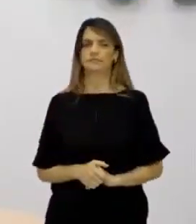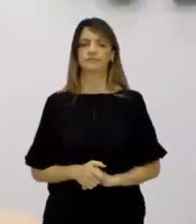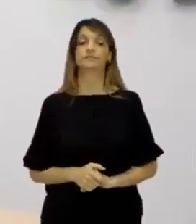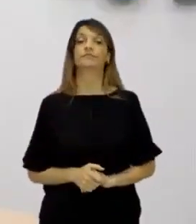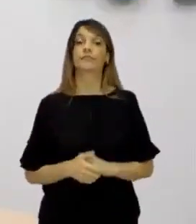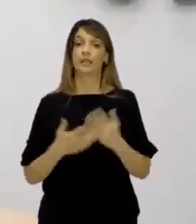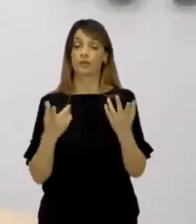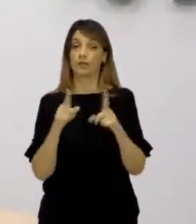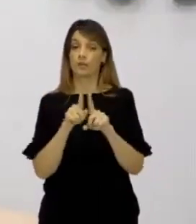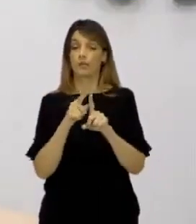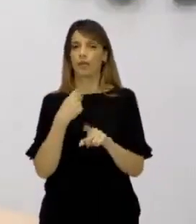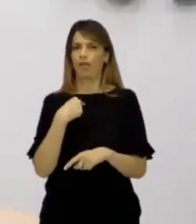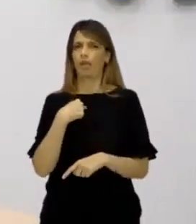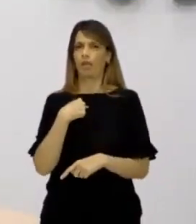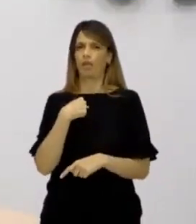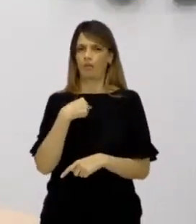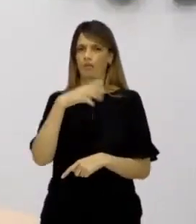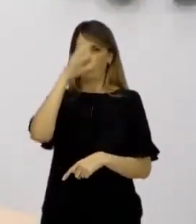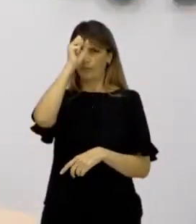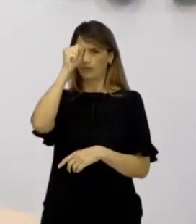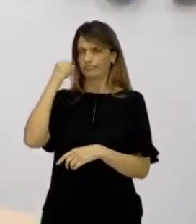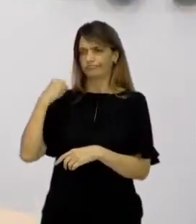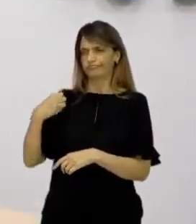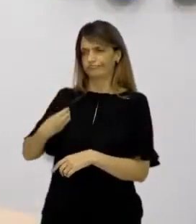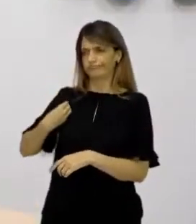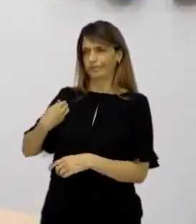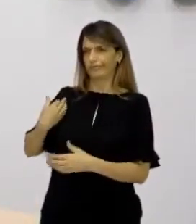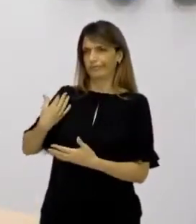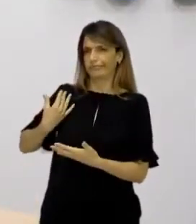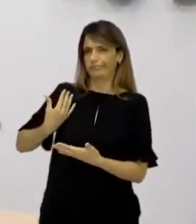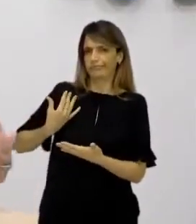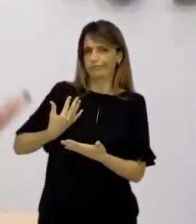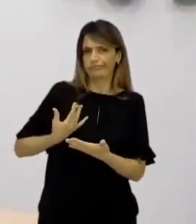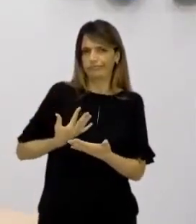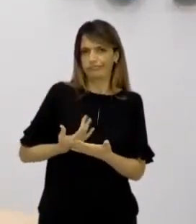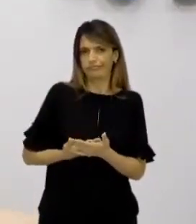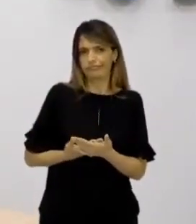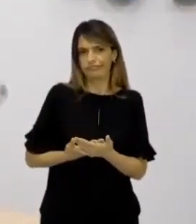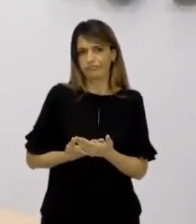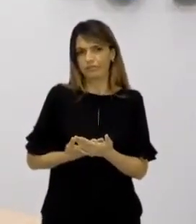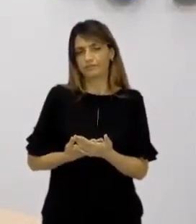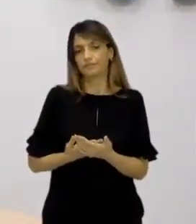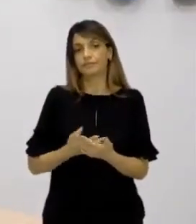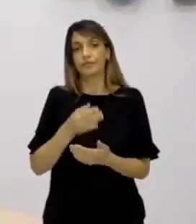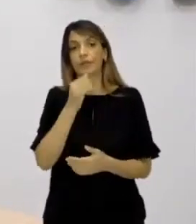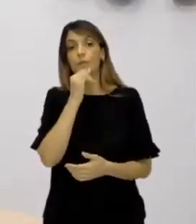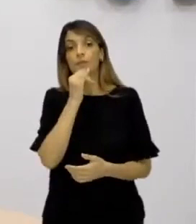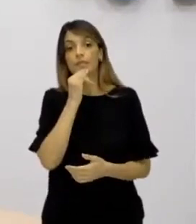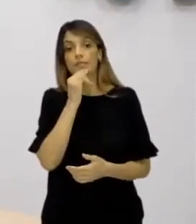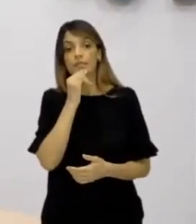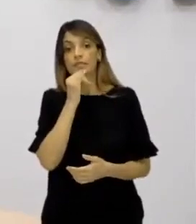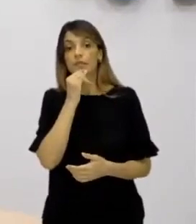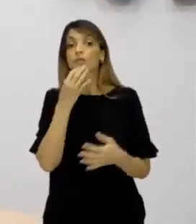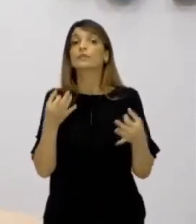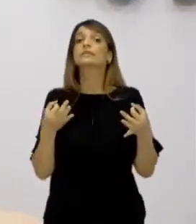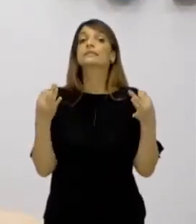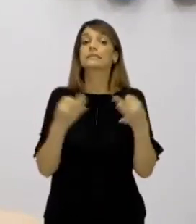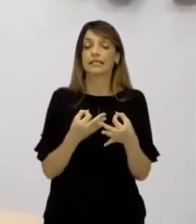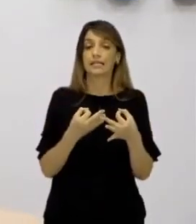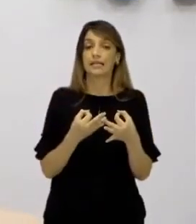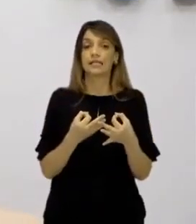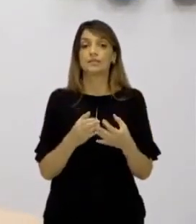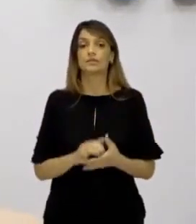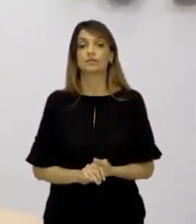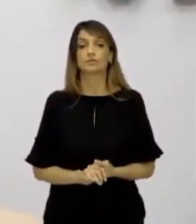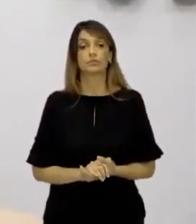uma coisa que eu aprendi ao longo da vida, que é uma coisa que é justa, é meio injusto, às vezes é meio injusto também, que é o fato de que a gente